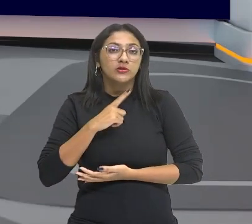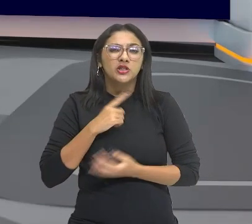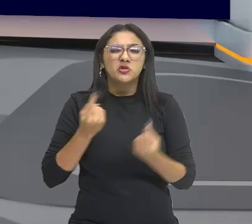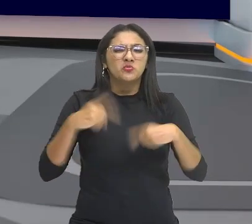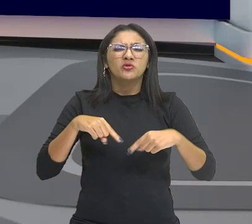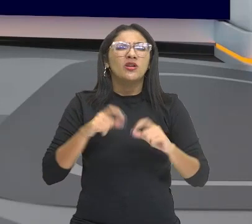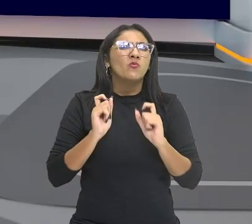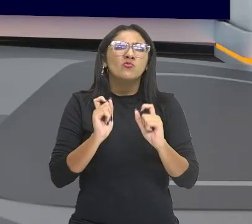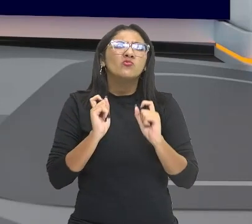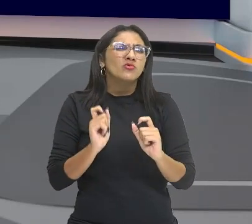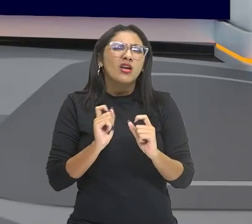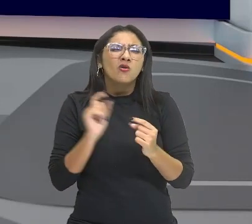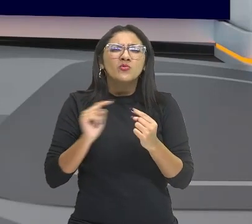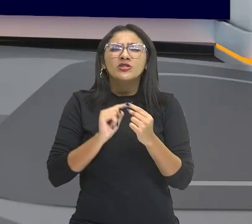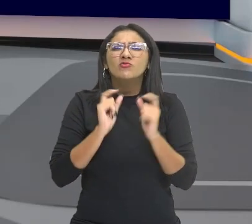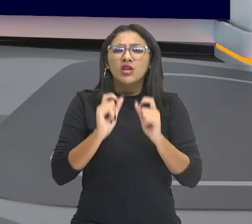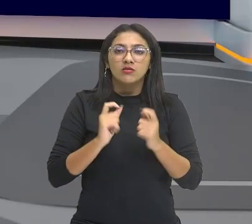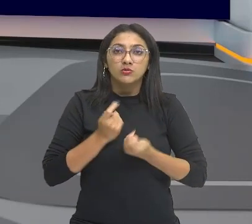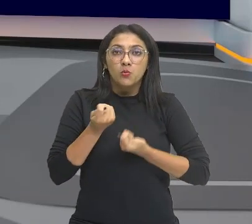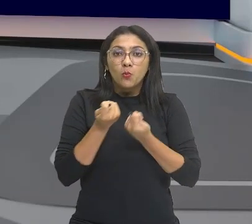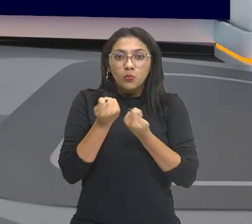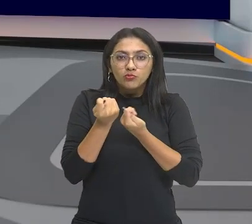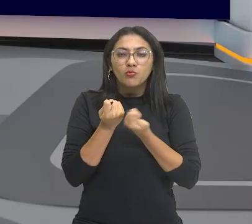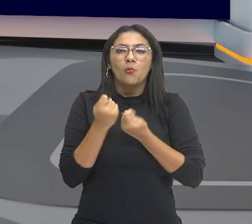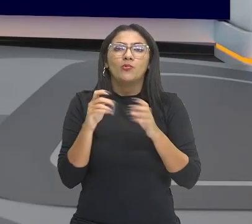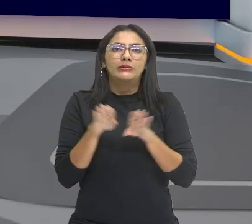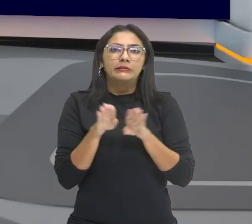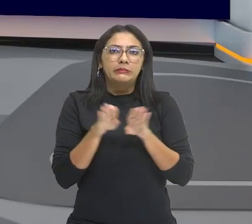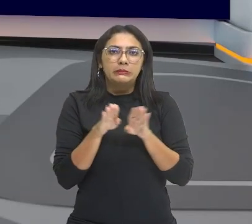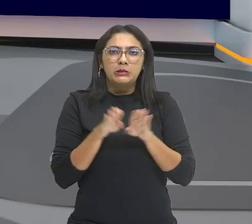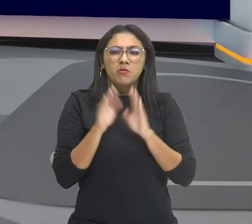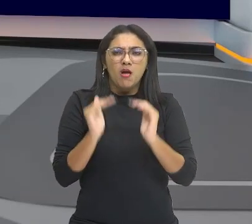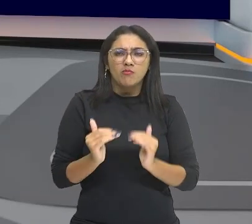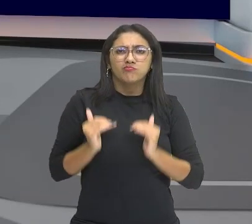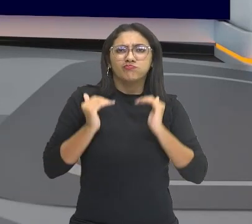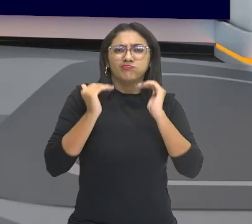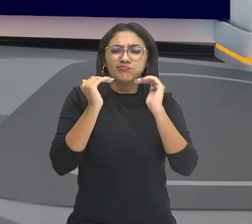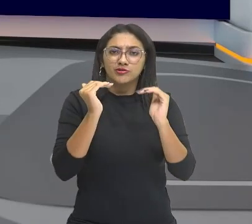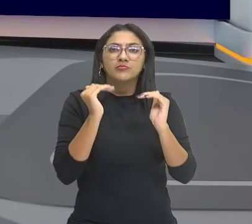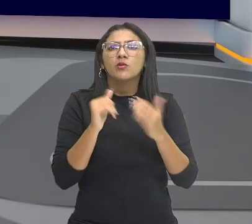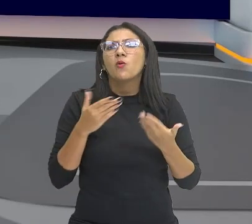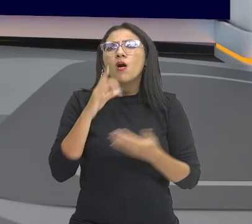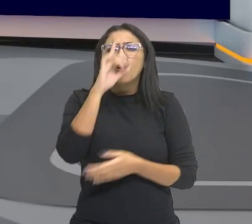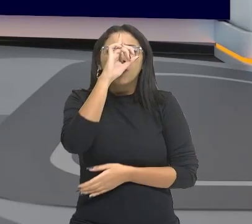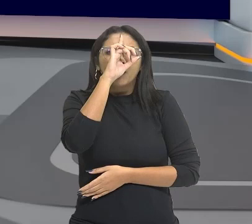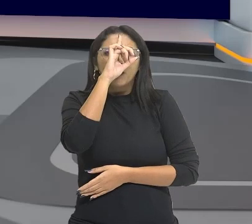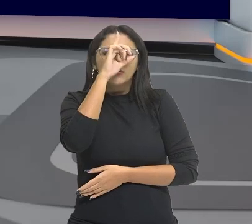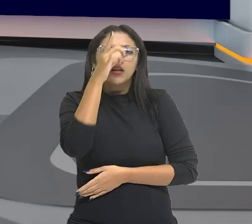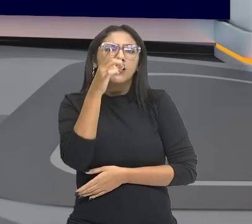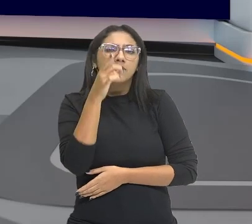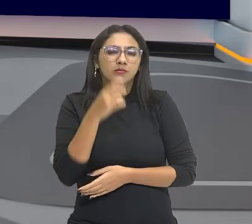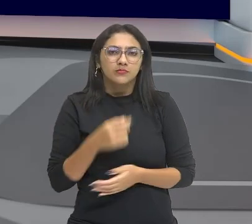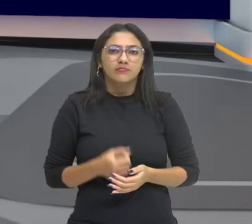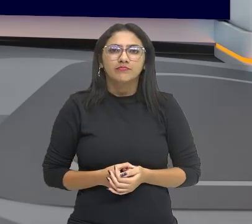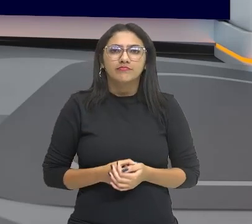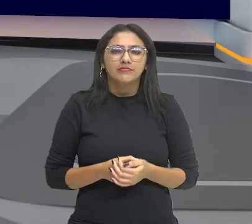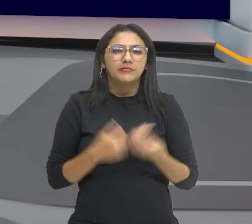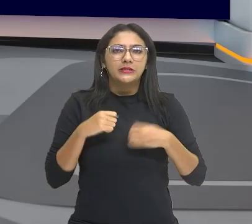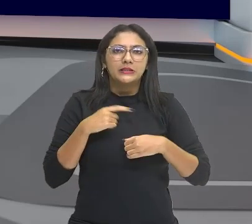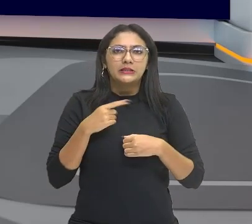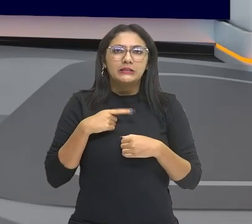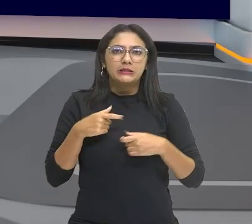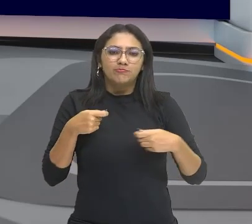quê, professor? Pelo controle e pela hegemonia do espaço mundial. Qual era a ideia aqui, professor? Era um verdadeiro cabo de força